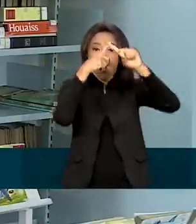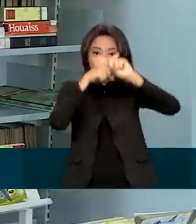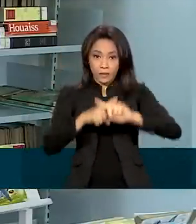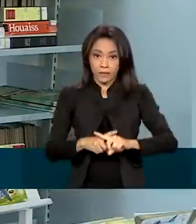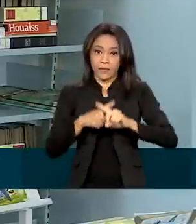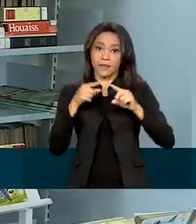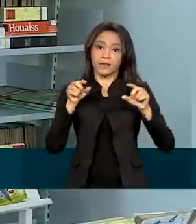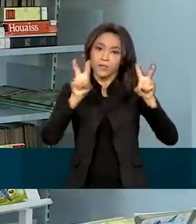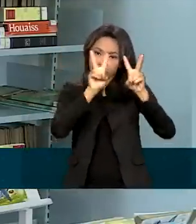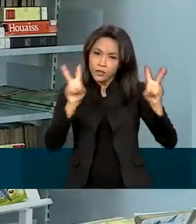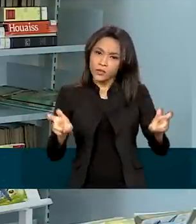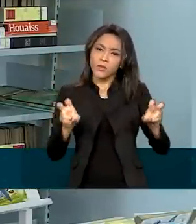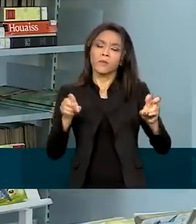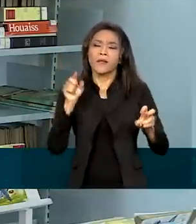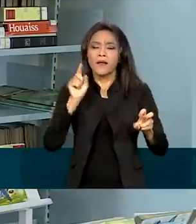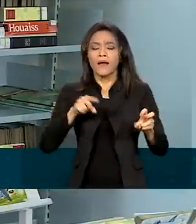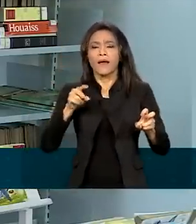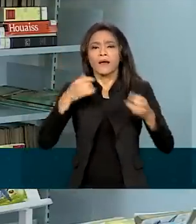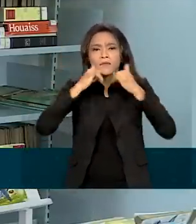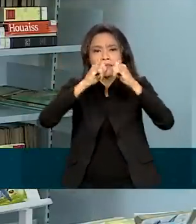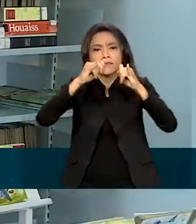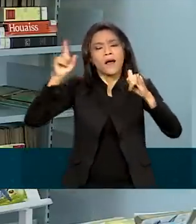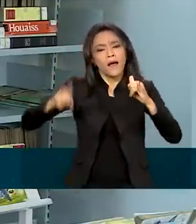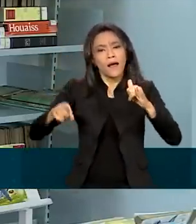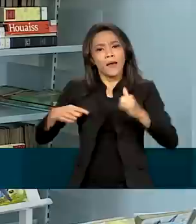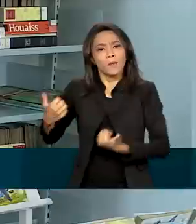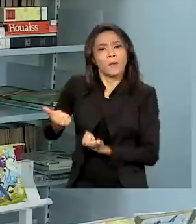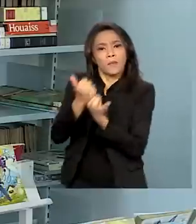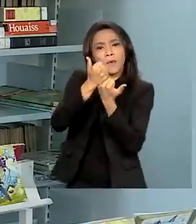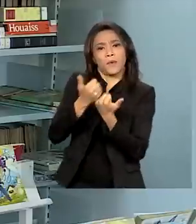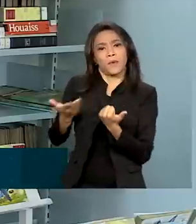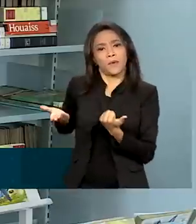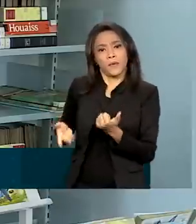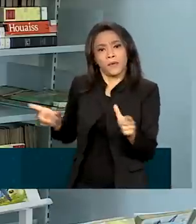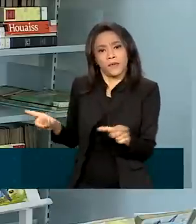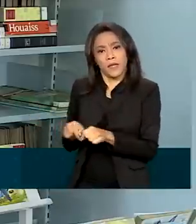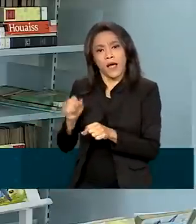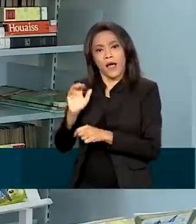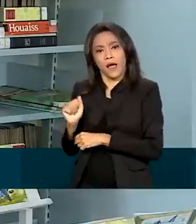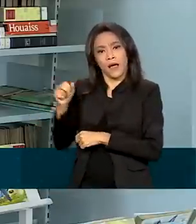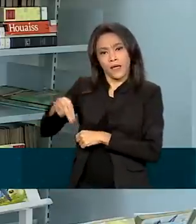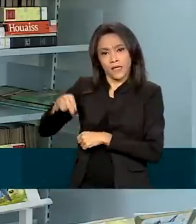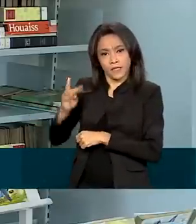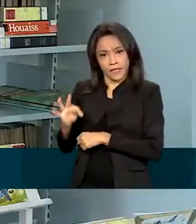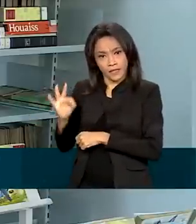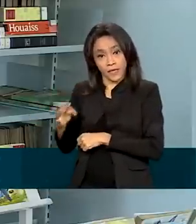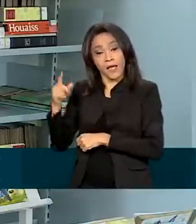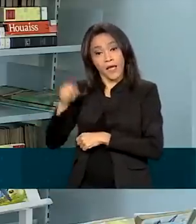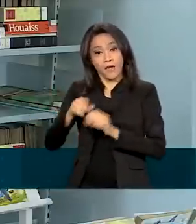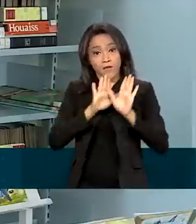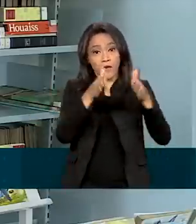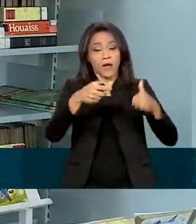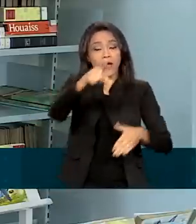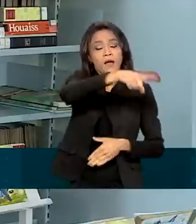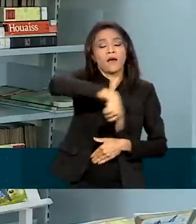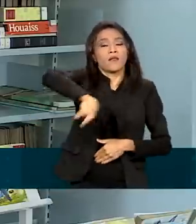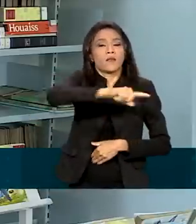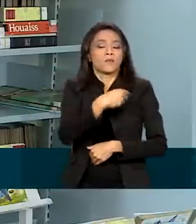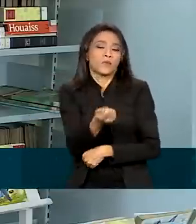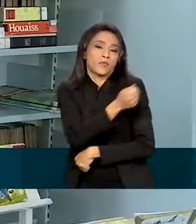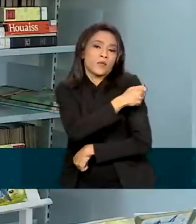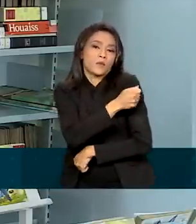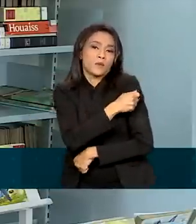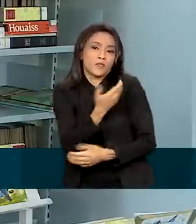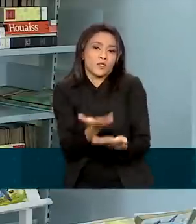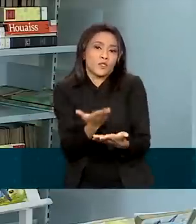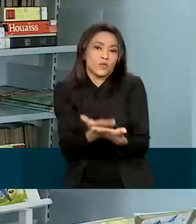uma iniciativa da Agência Nacional de Energia Elétrica e é voltada para estudantes do 8º e 9º ano do ensino